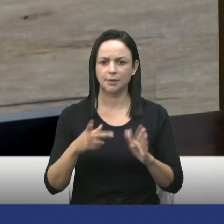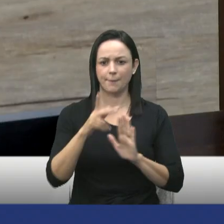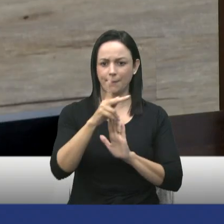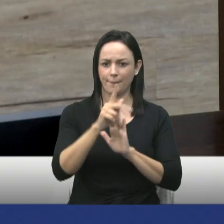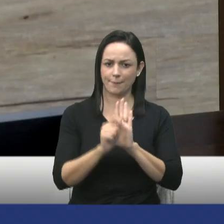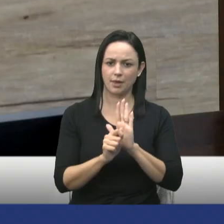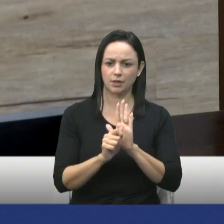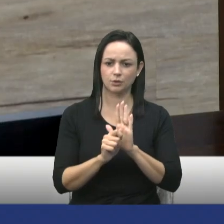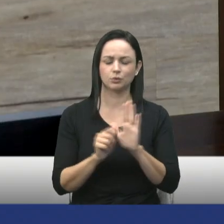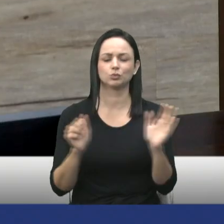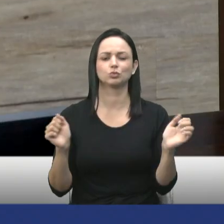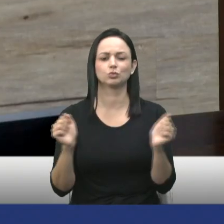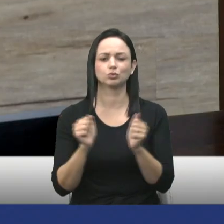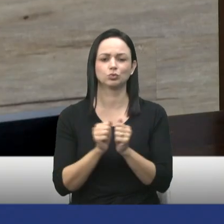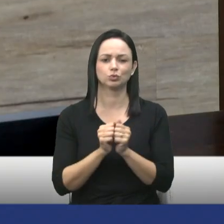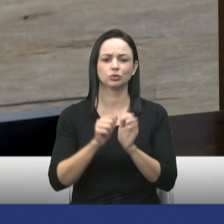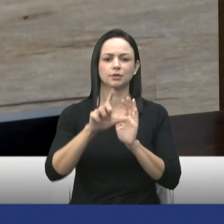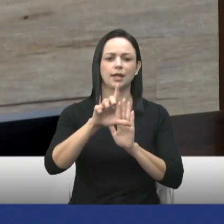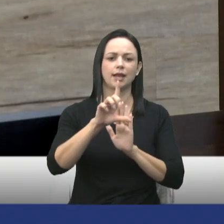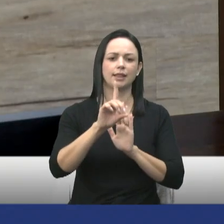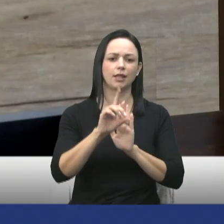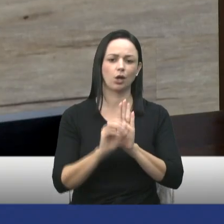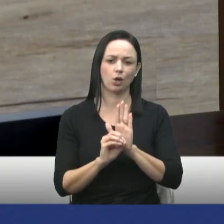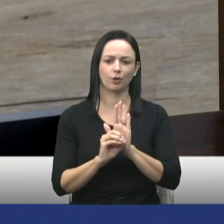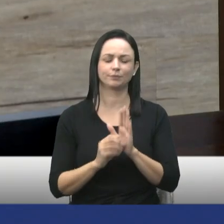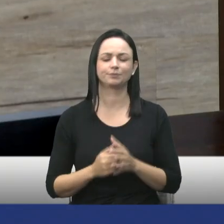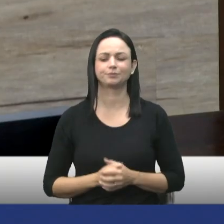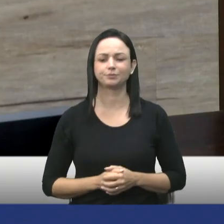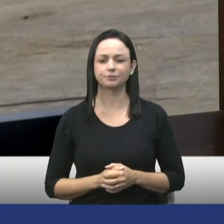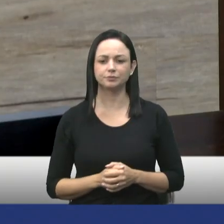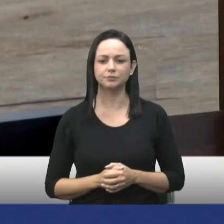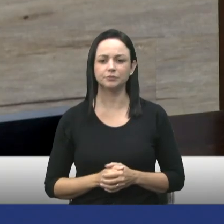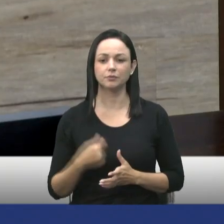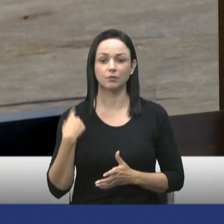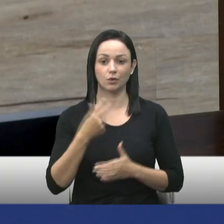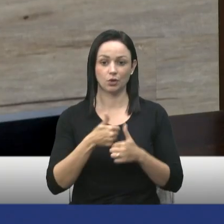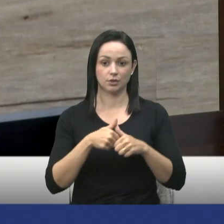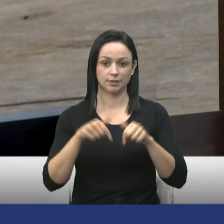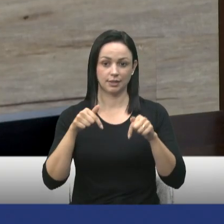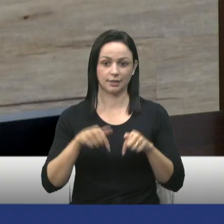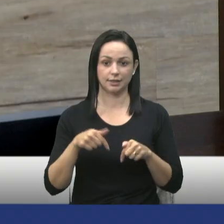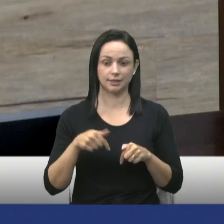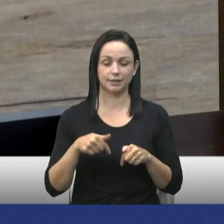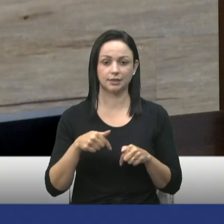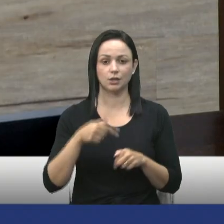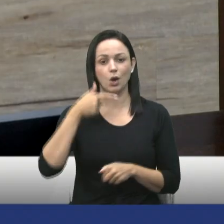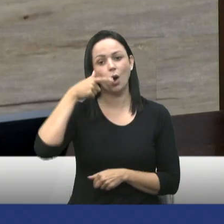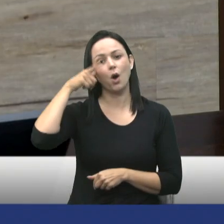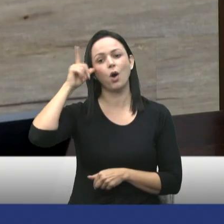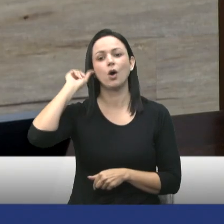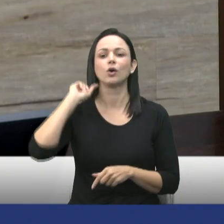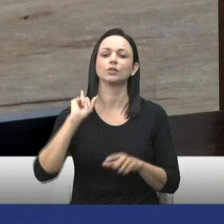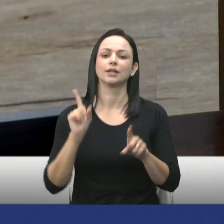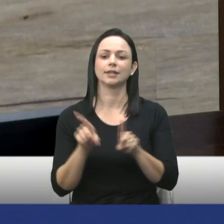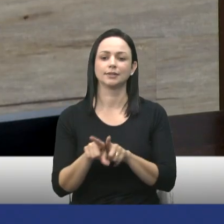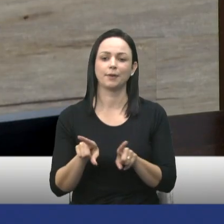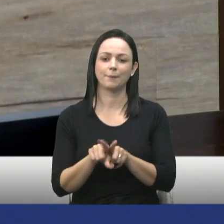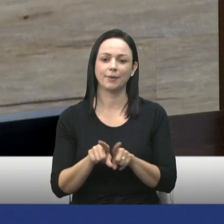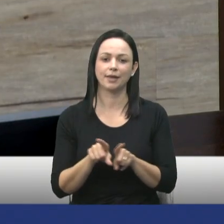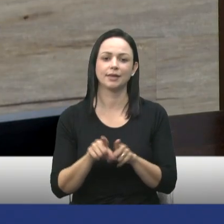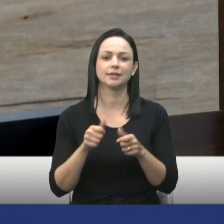PPA, juntamente com a LDO. Nós estamos aqui, ontem eu estive também presente